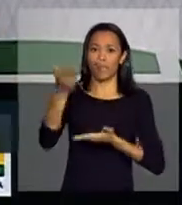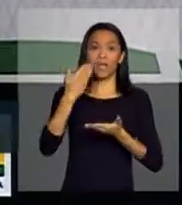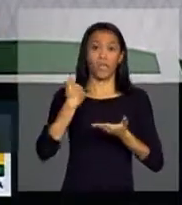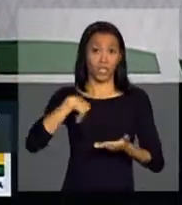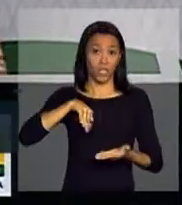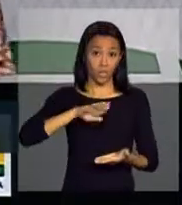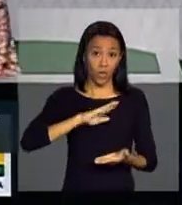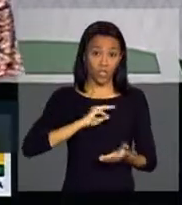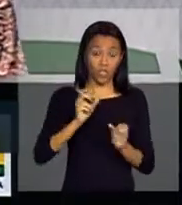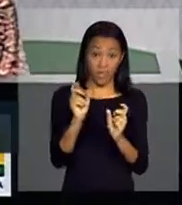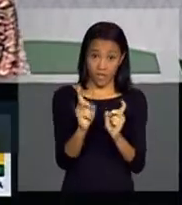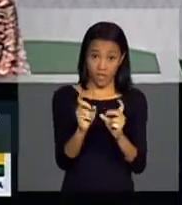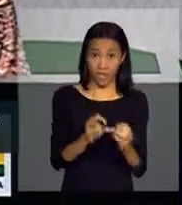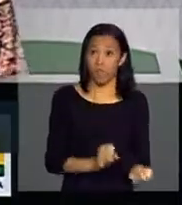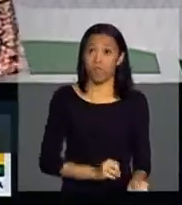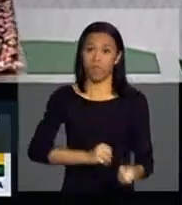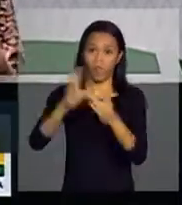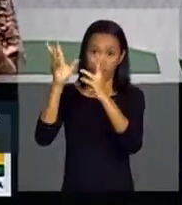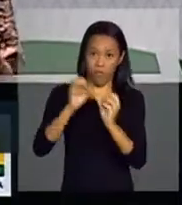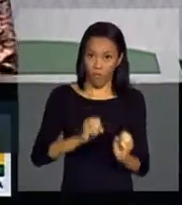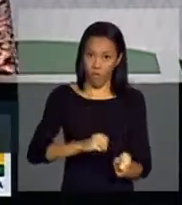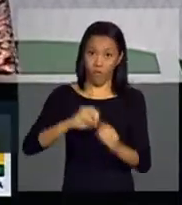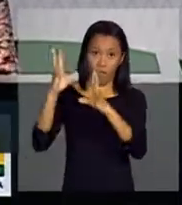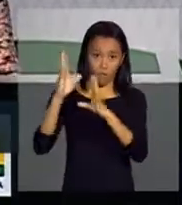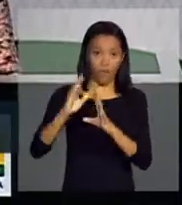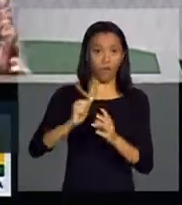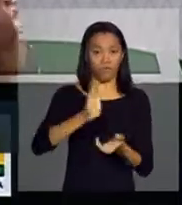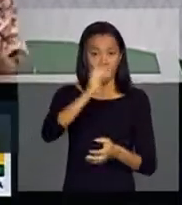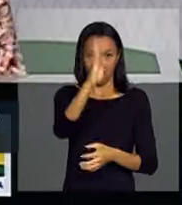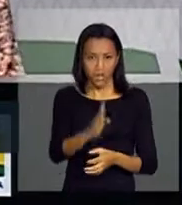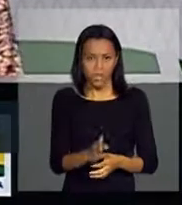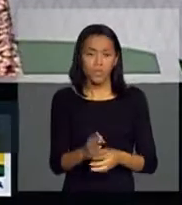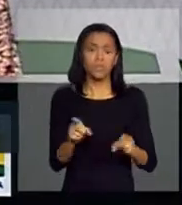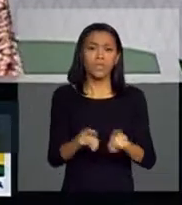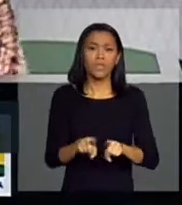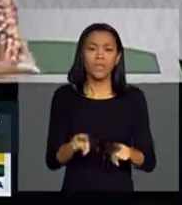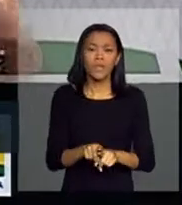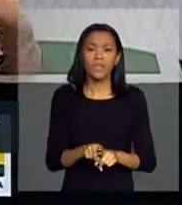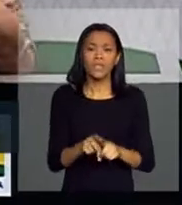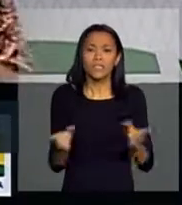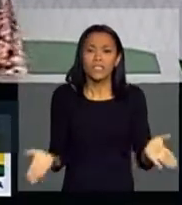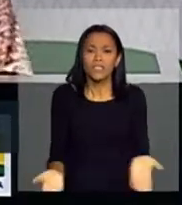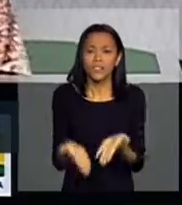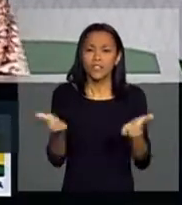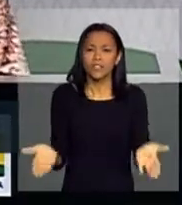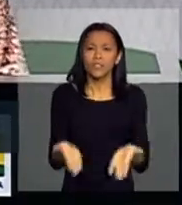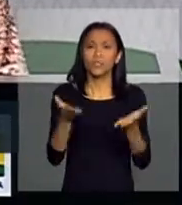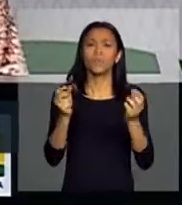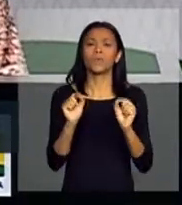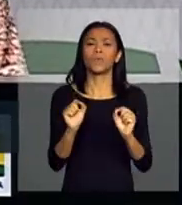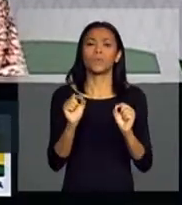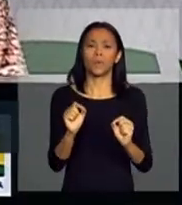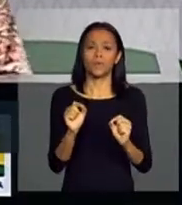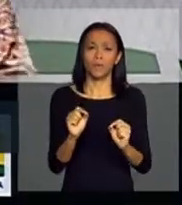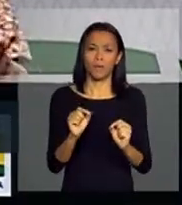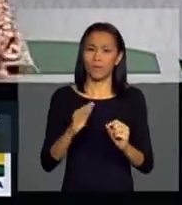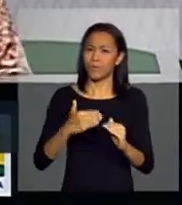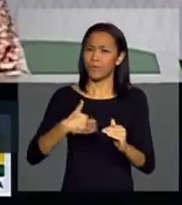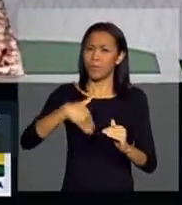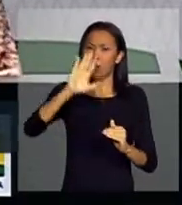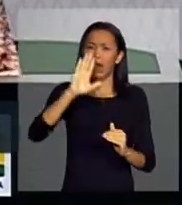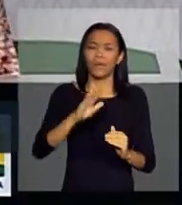de exportação também num grande ativo pelas qualidades muito mais